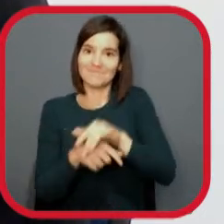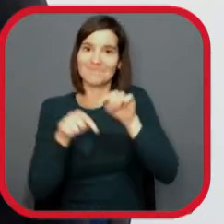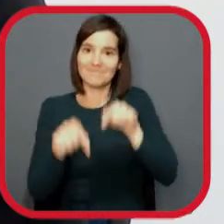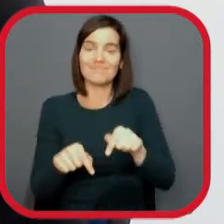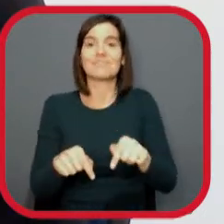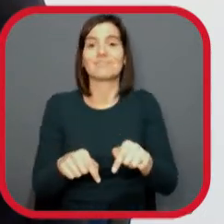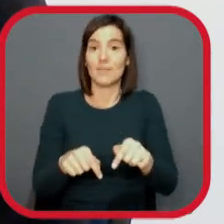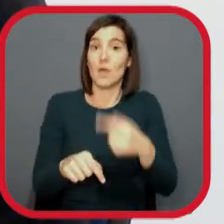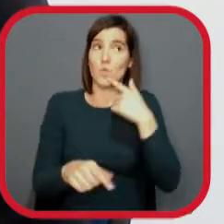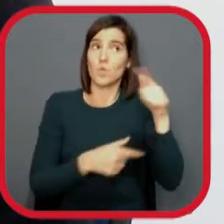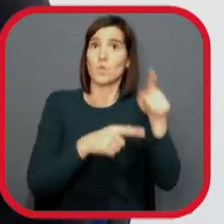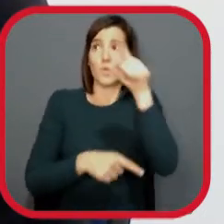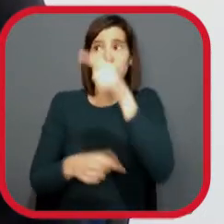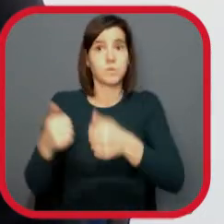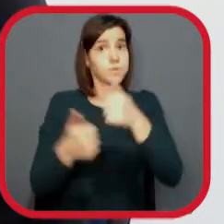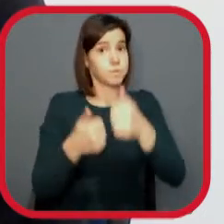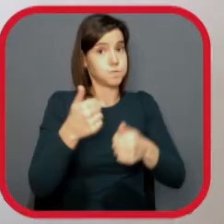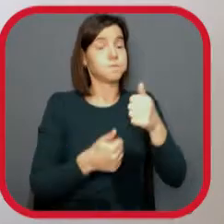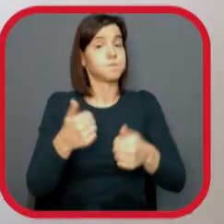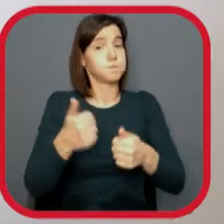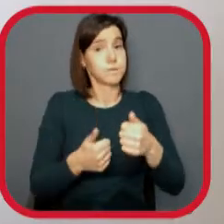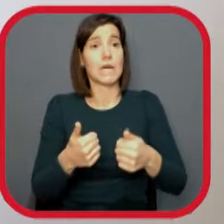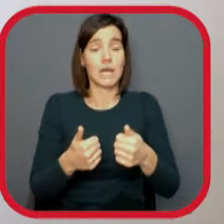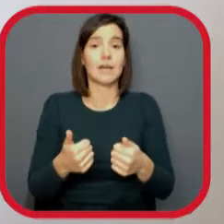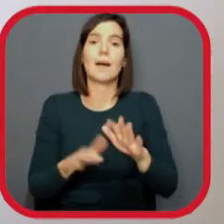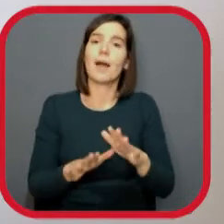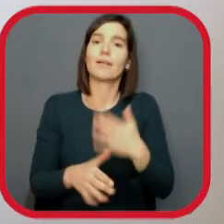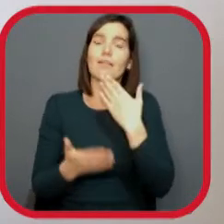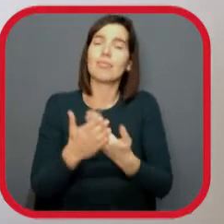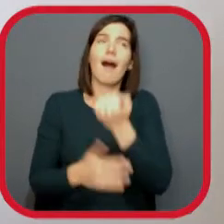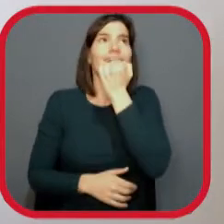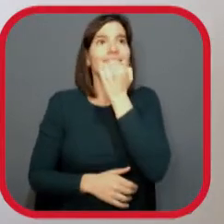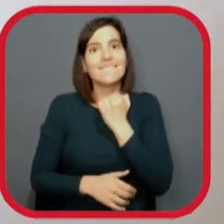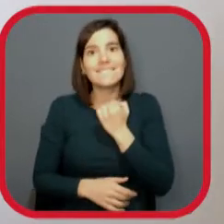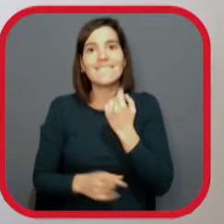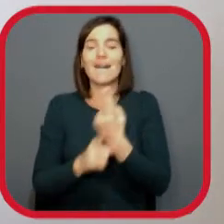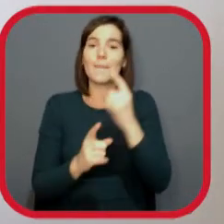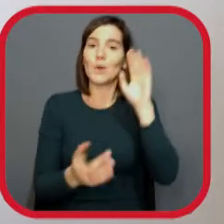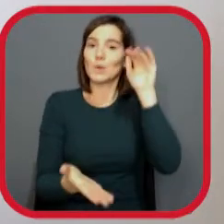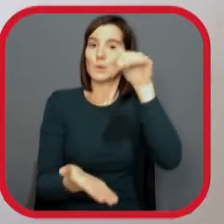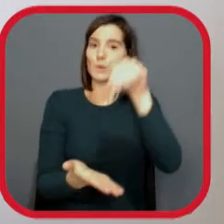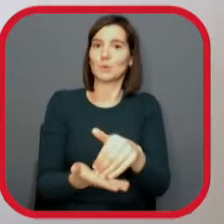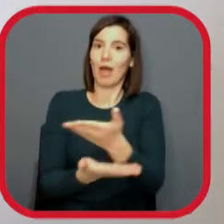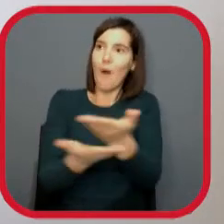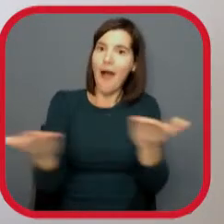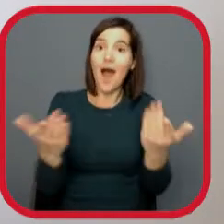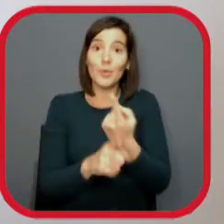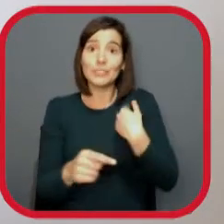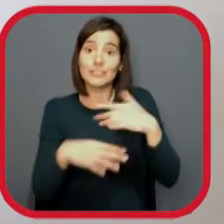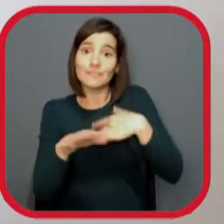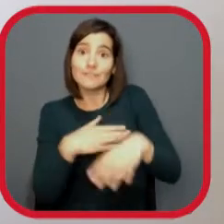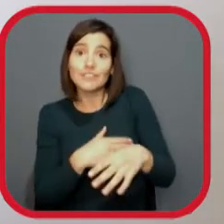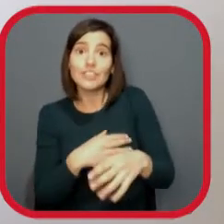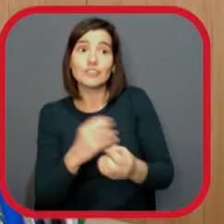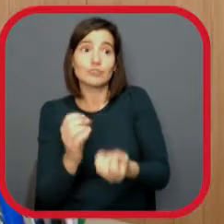que nesta área é uma área bastante competitiva, mas é uma área bastante gratificante, porque nós vemos resultados das ações que